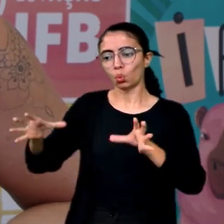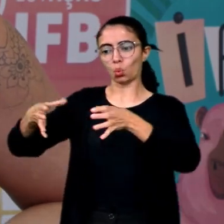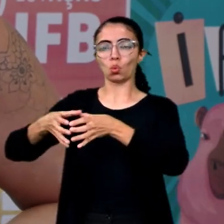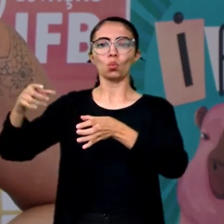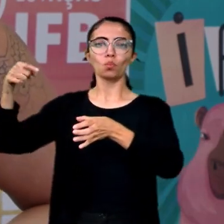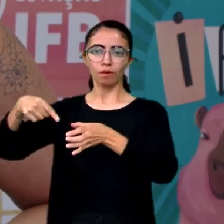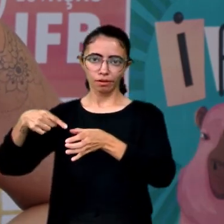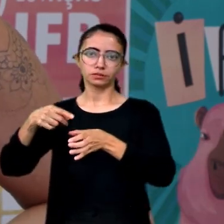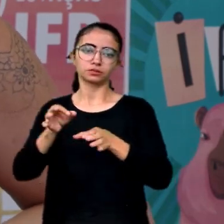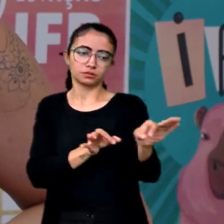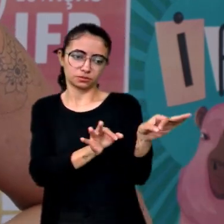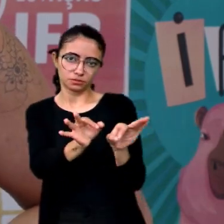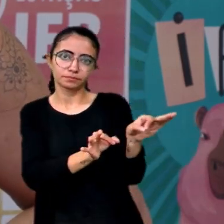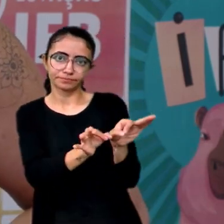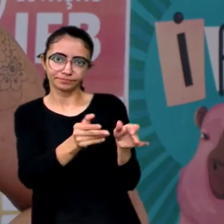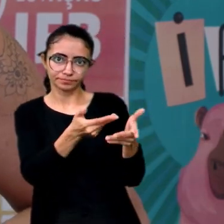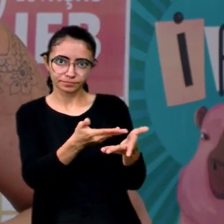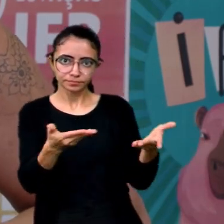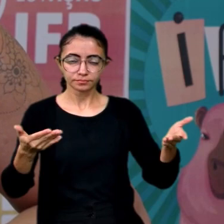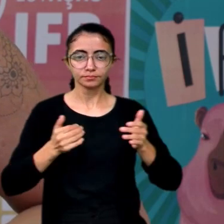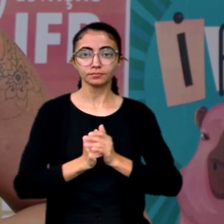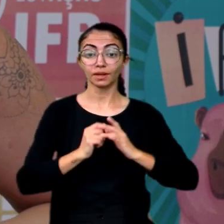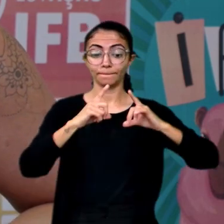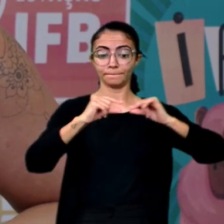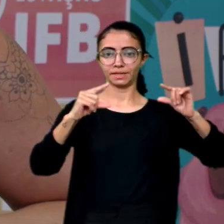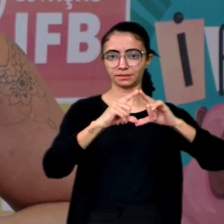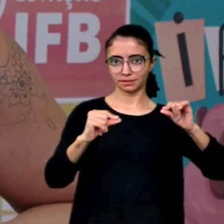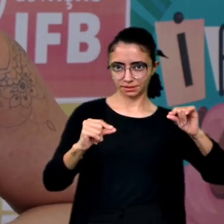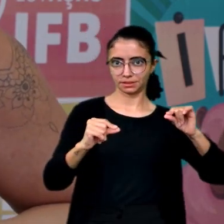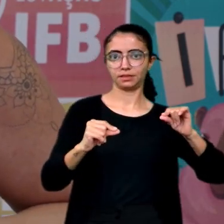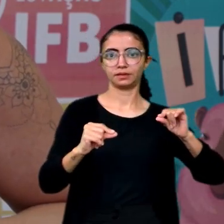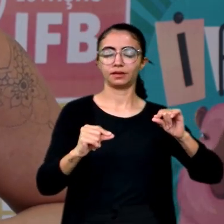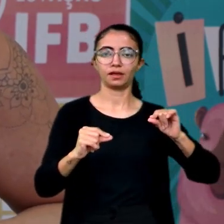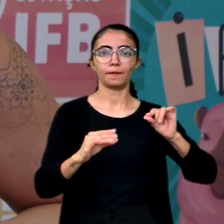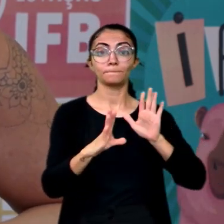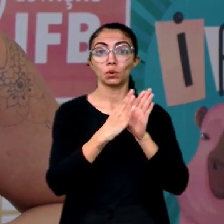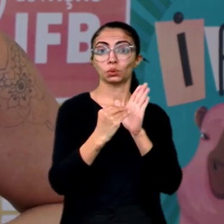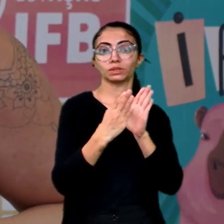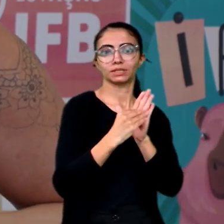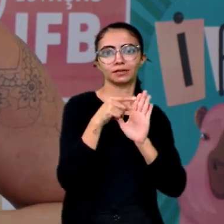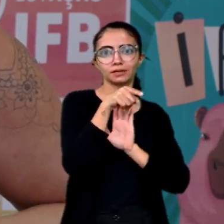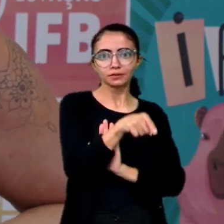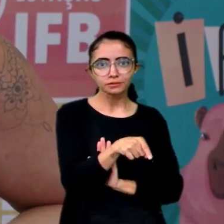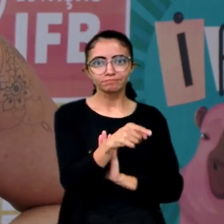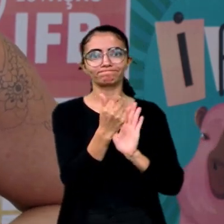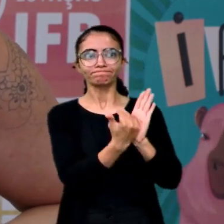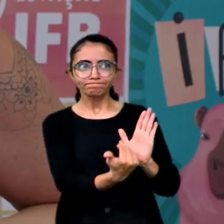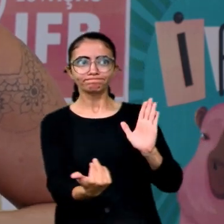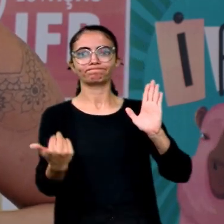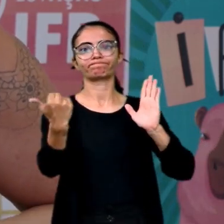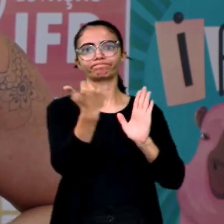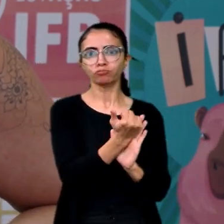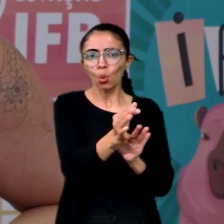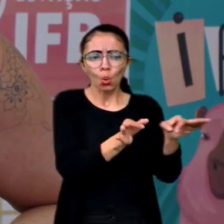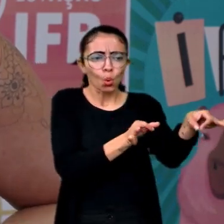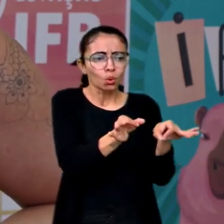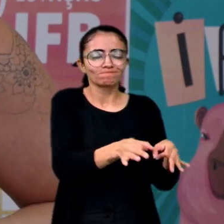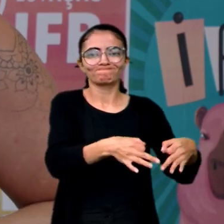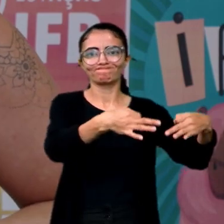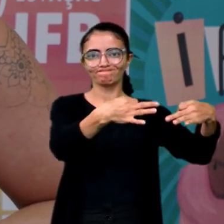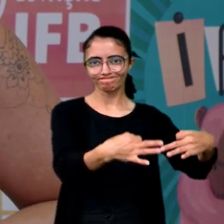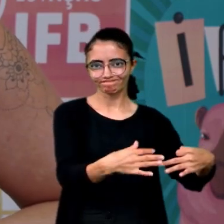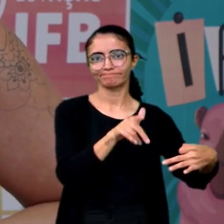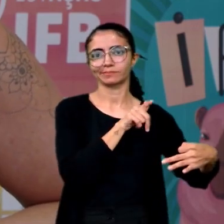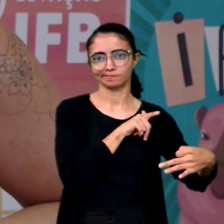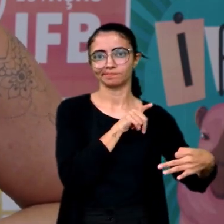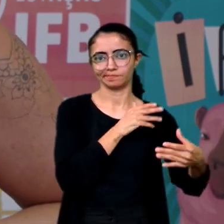Brasília é exemplo em organização de cooperativas de catadores. Eles são muito organizados.